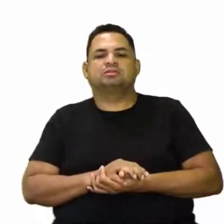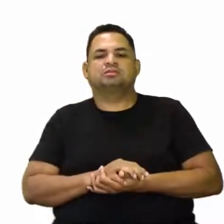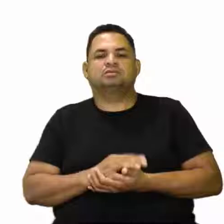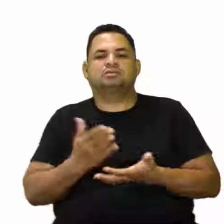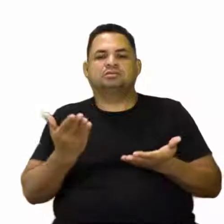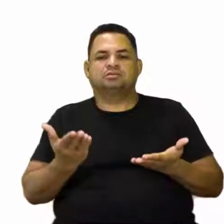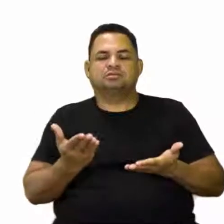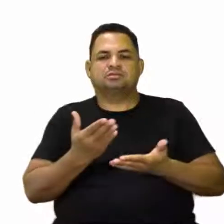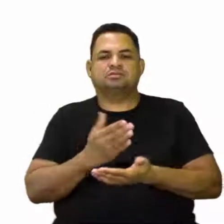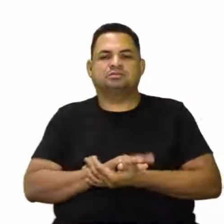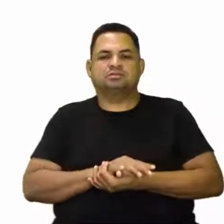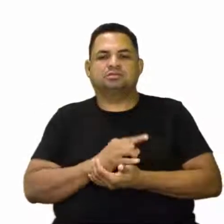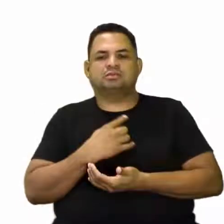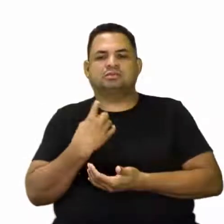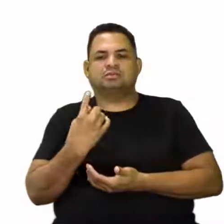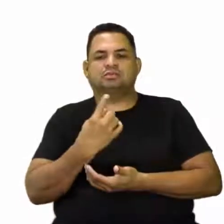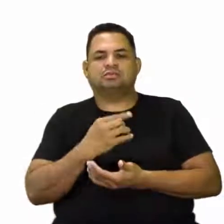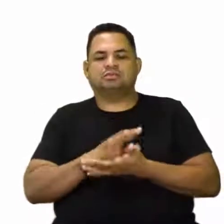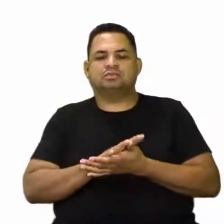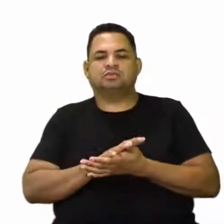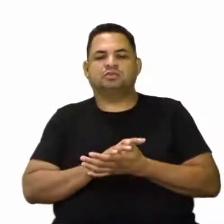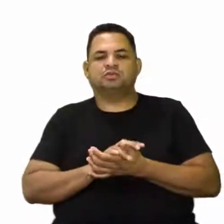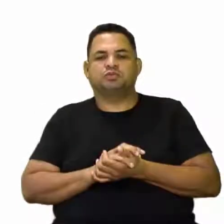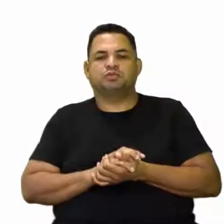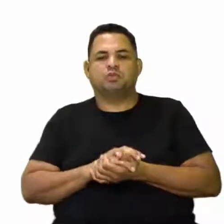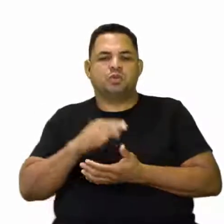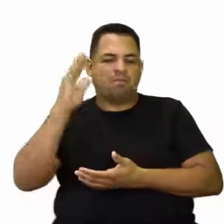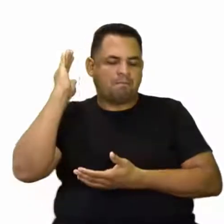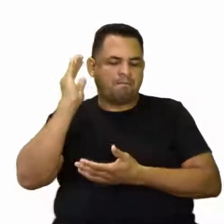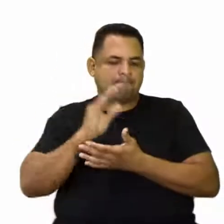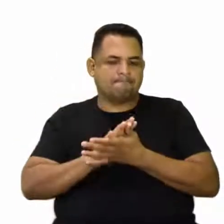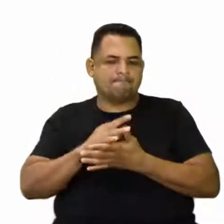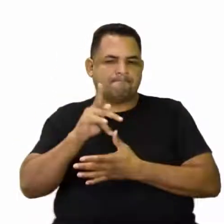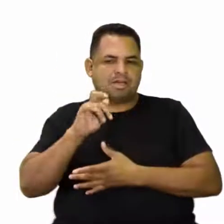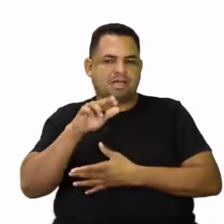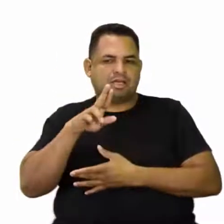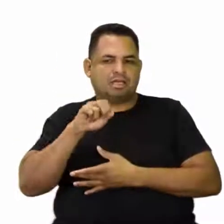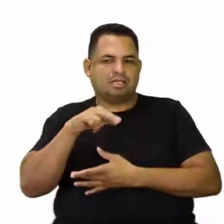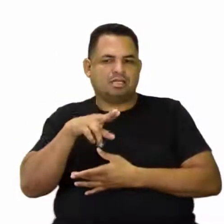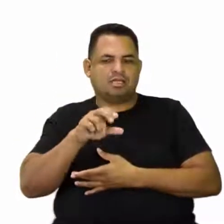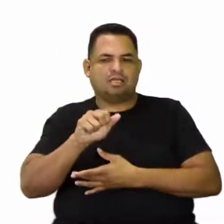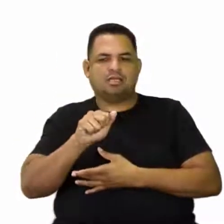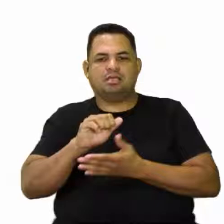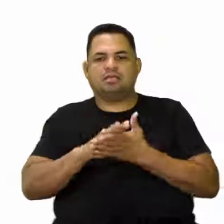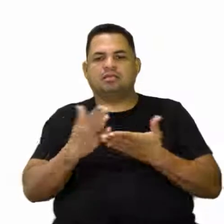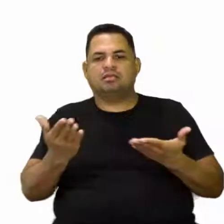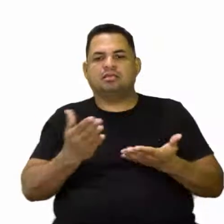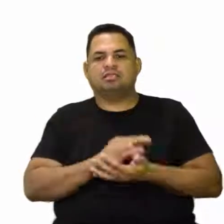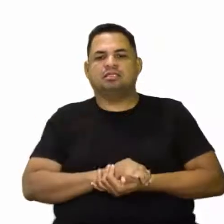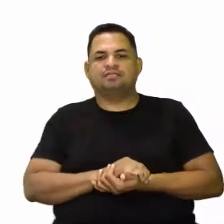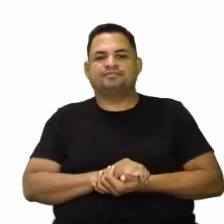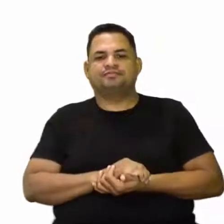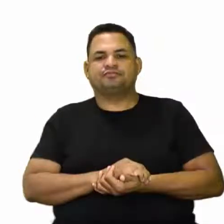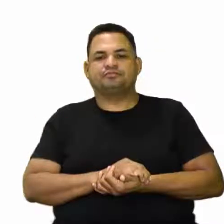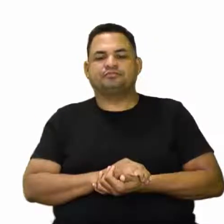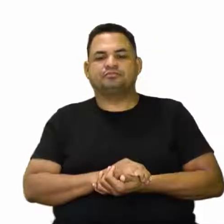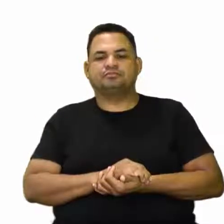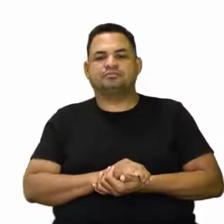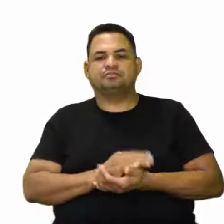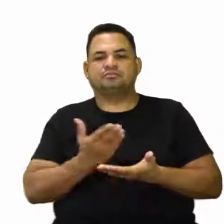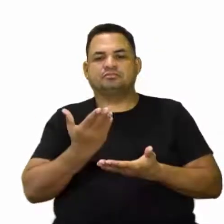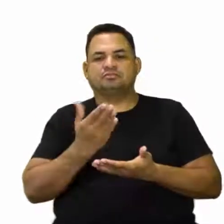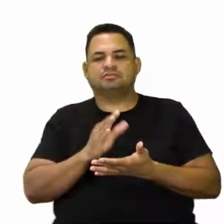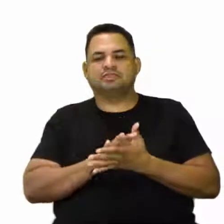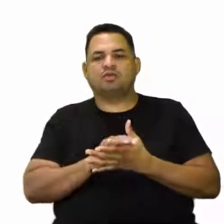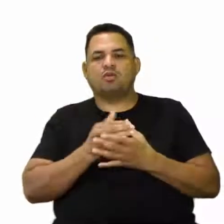pessoal aqui do nosso Paraná, não é, Tainá? Que puxa ali o R de forma bem carregada. A forma mais comum